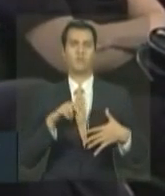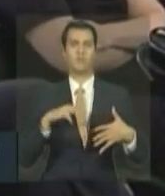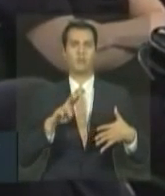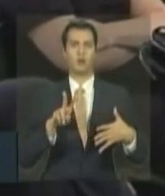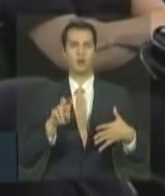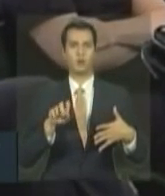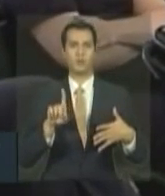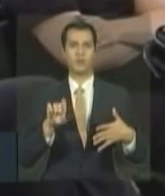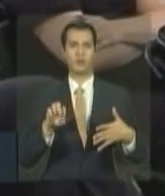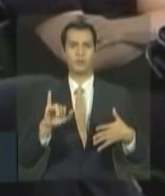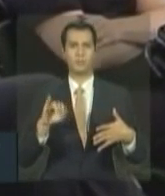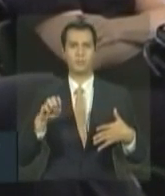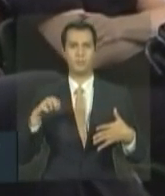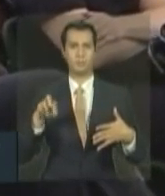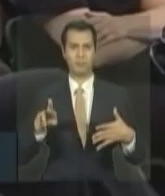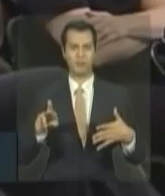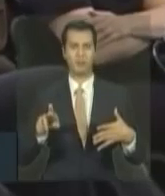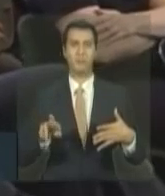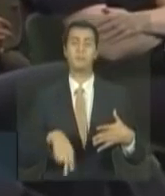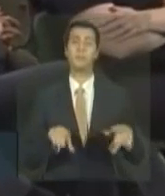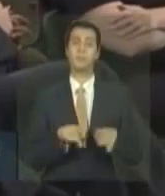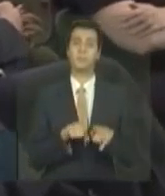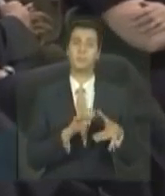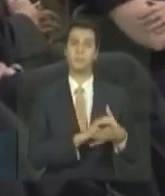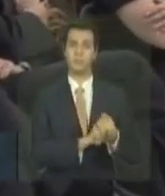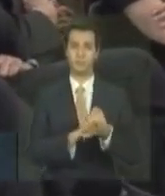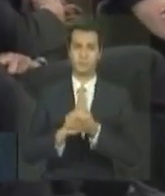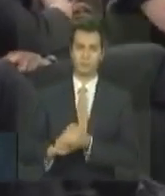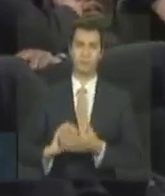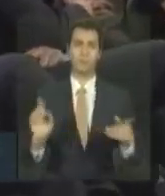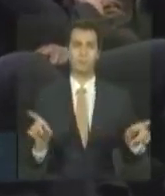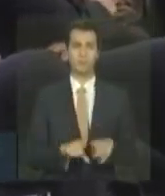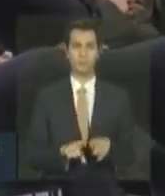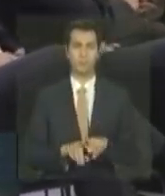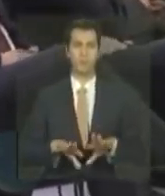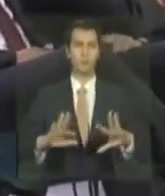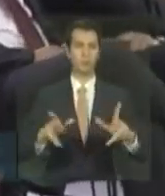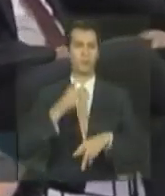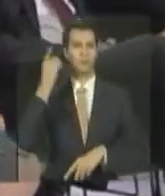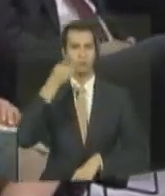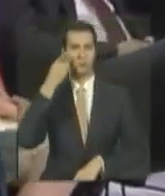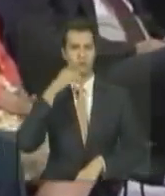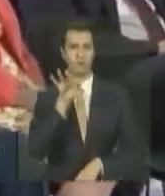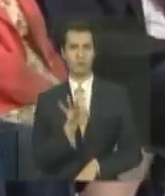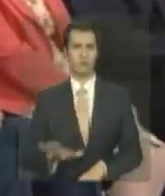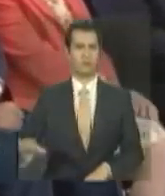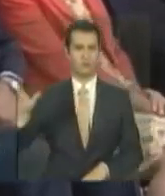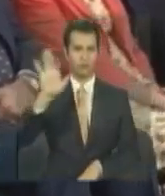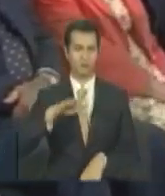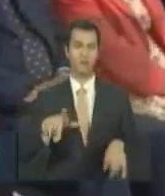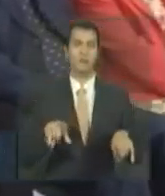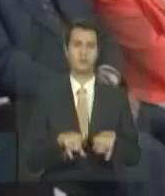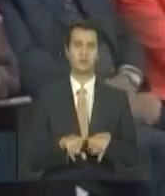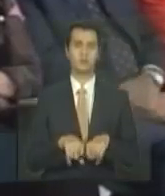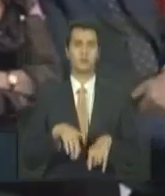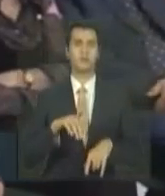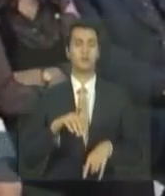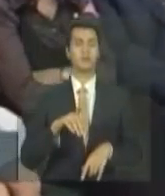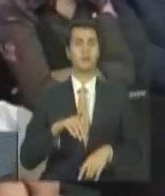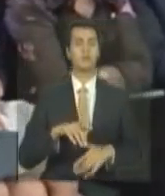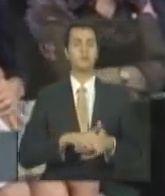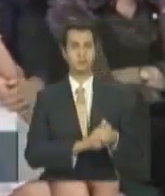Valdemir Mocca. Cumprimentar aqui todos os deputados federais e as deputadas